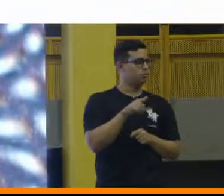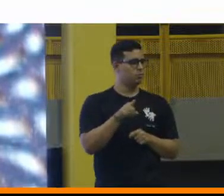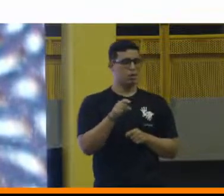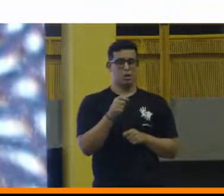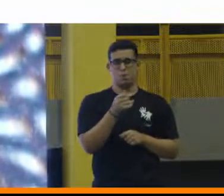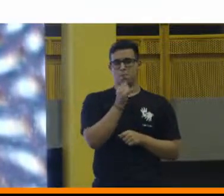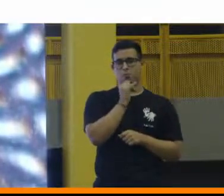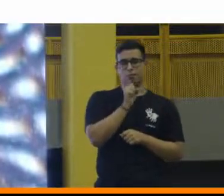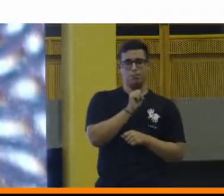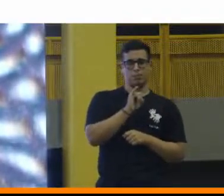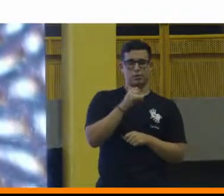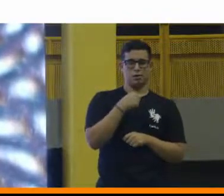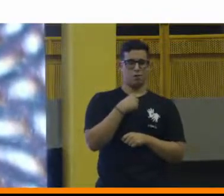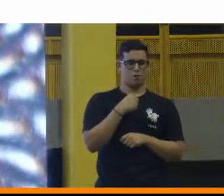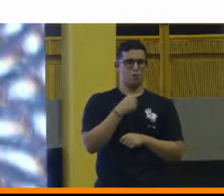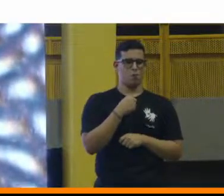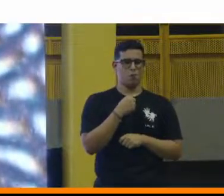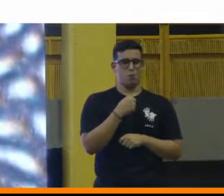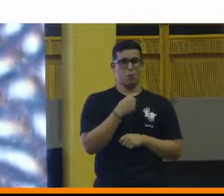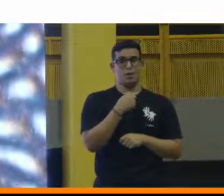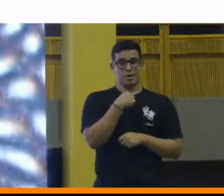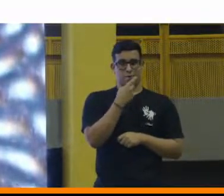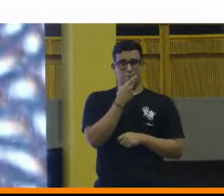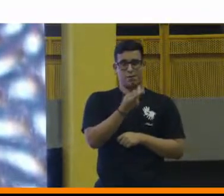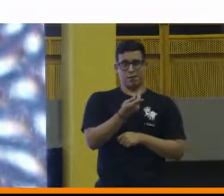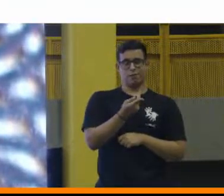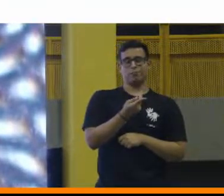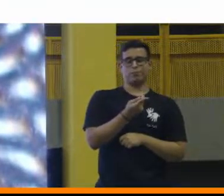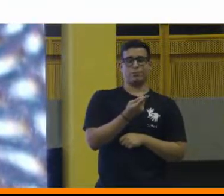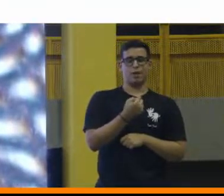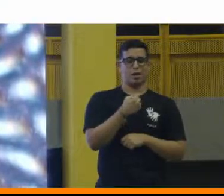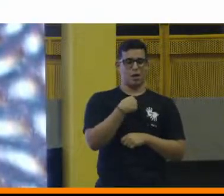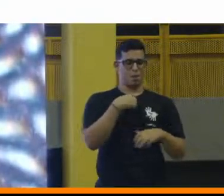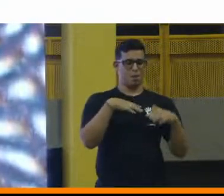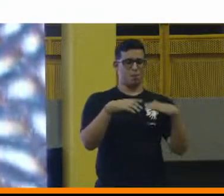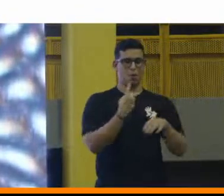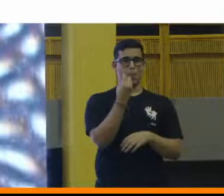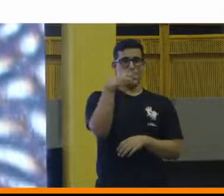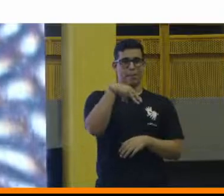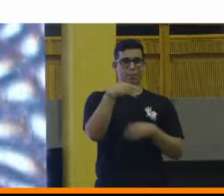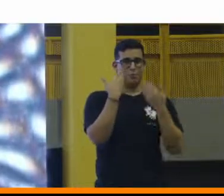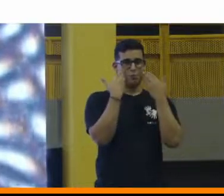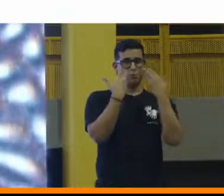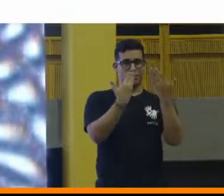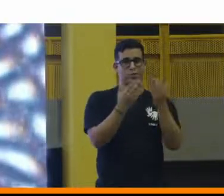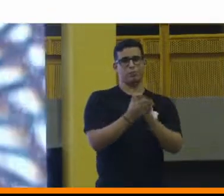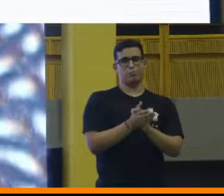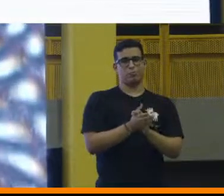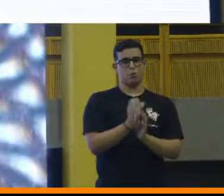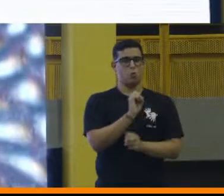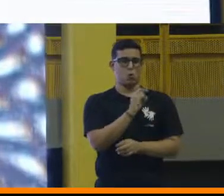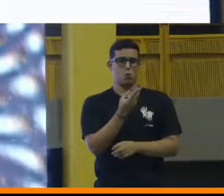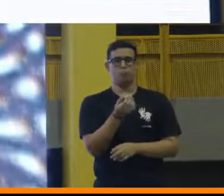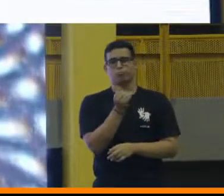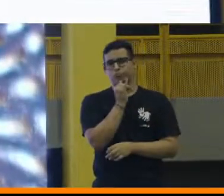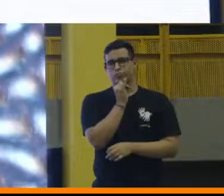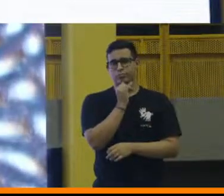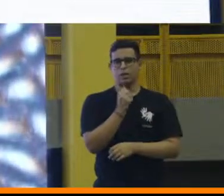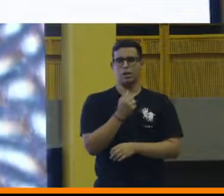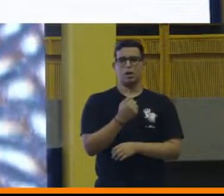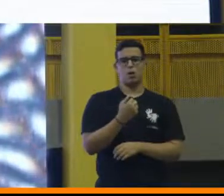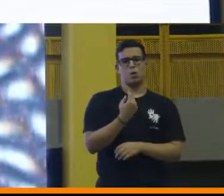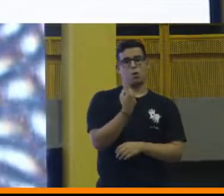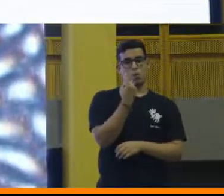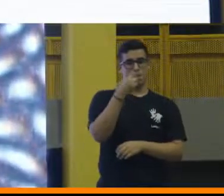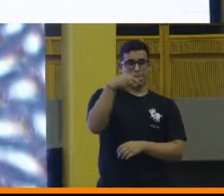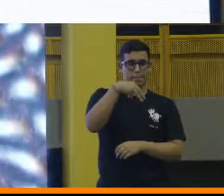deslocar, eu posso ir 1 metro para frente e terminarei aqui. Ou ainda, eu poderia ter ido 1 metro para a